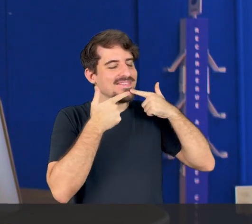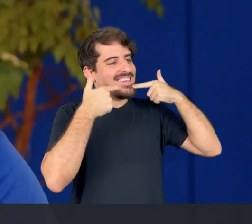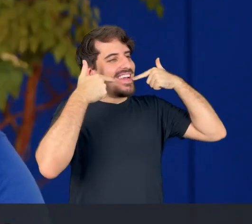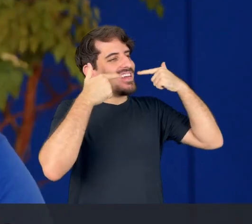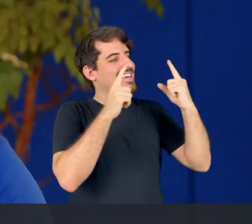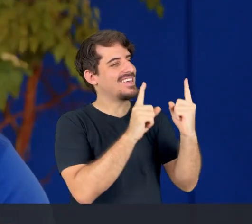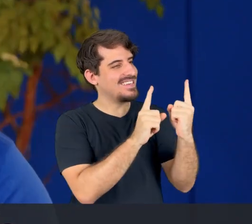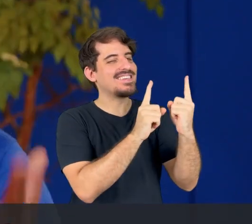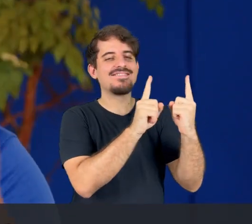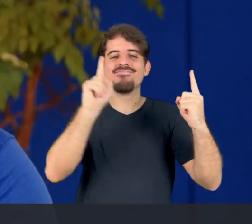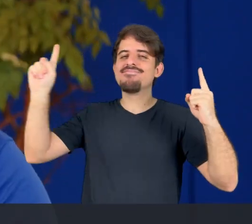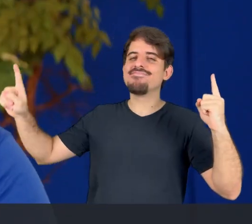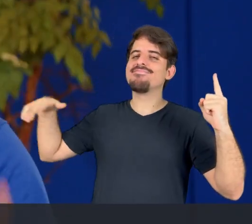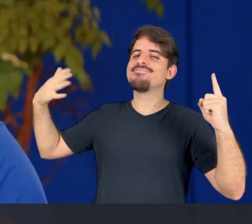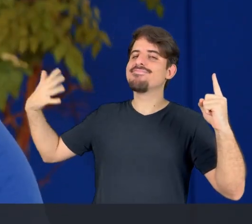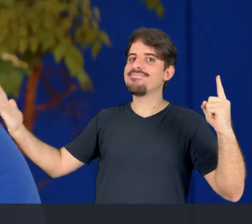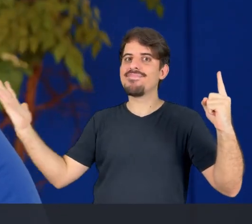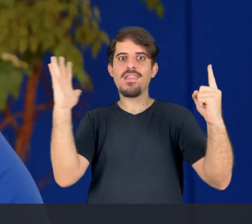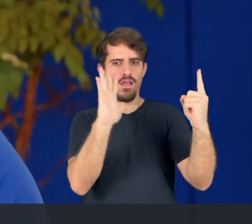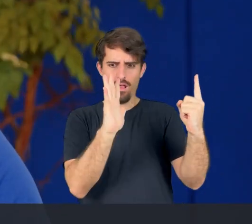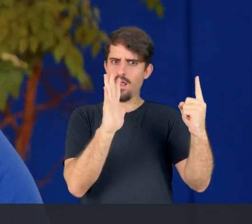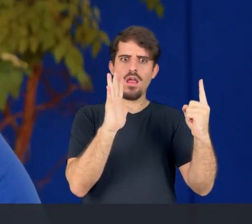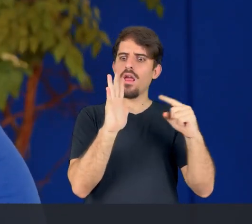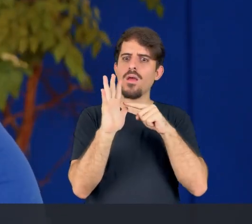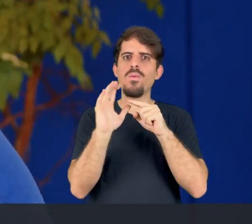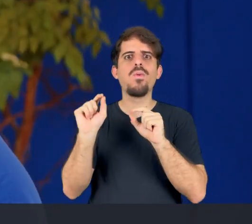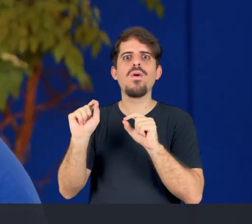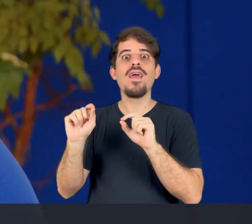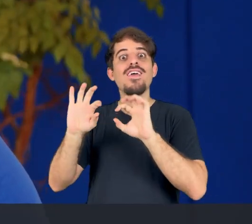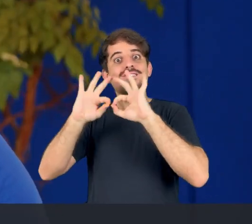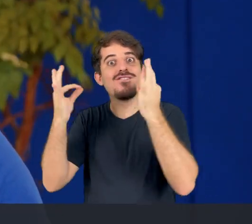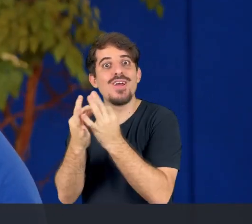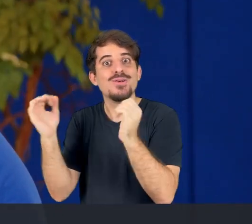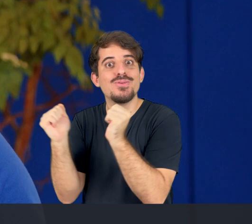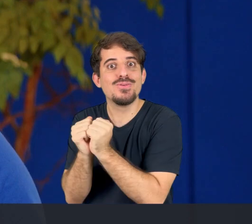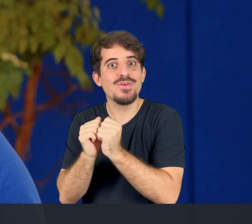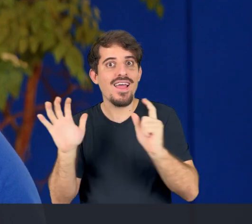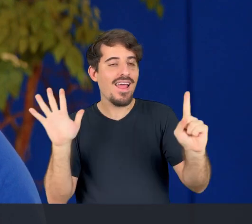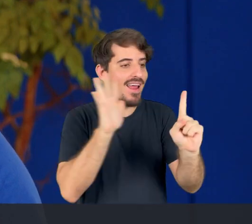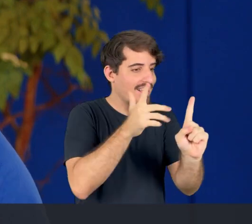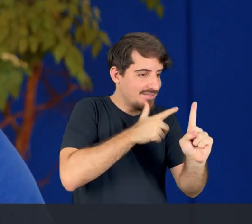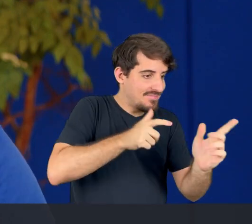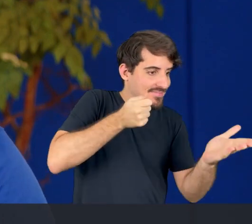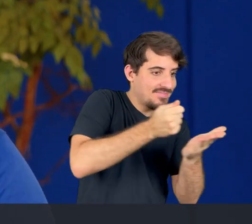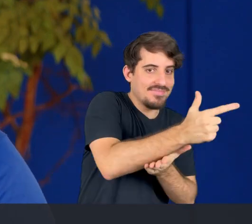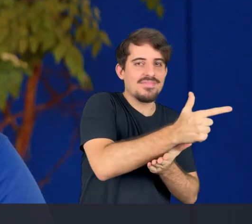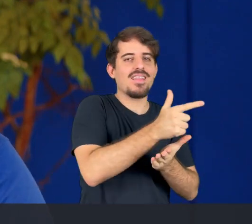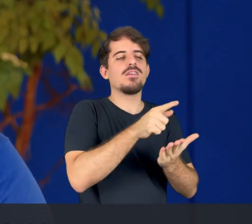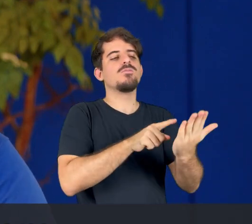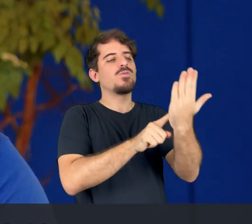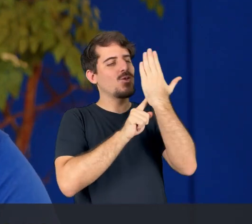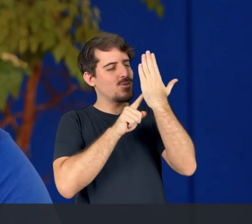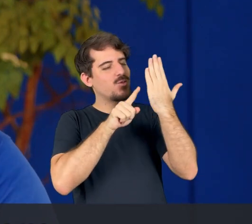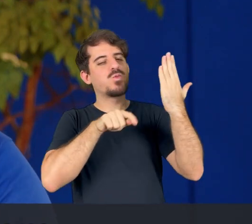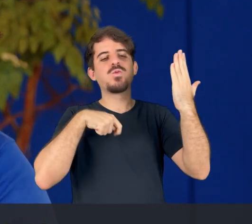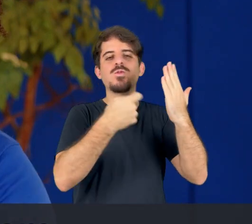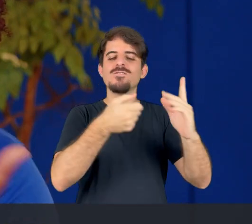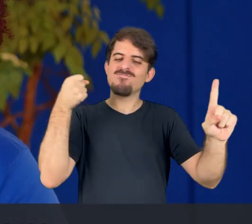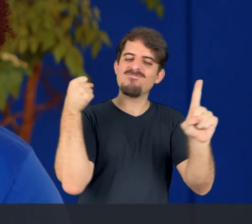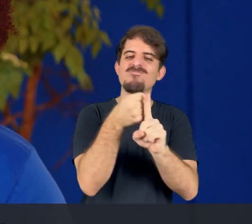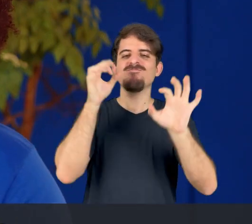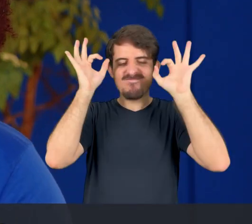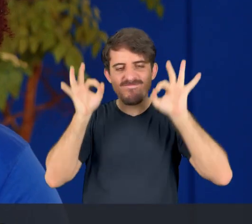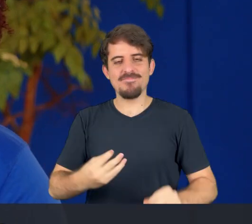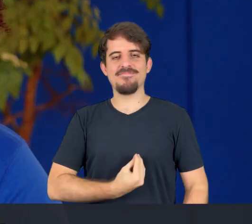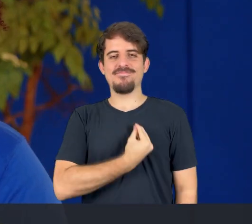acolhimento, aquele sorriso e aquela volta dela, que ela volta na loja de novo com a família para comprar, mostra pra gente o impacto